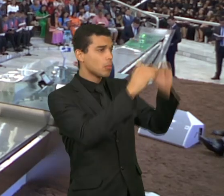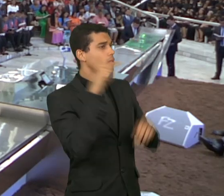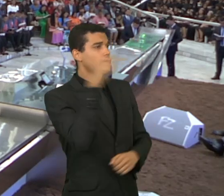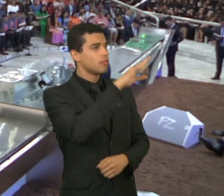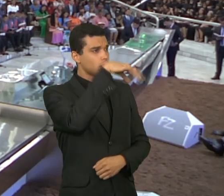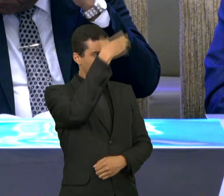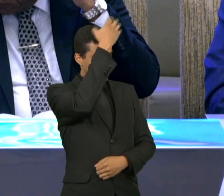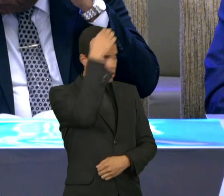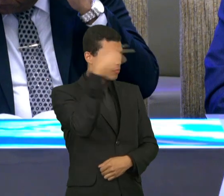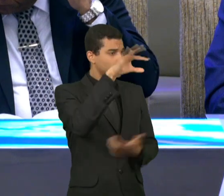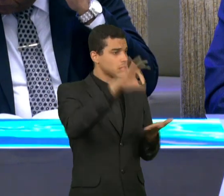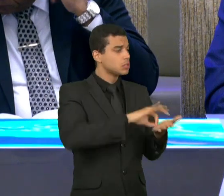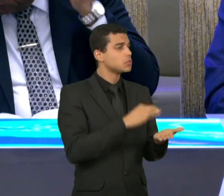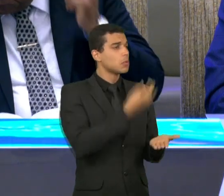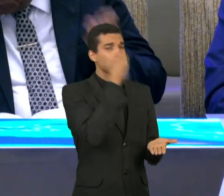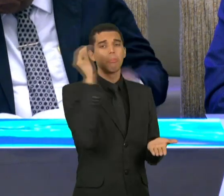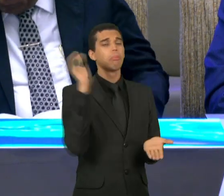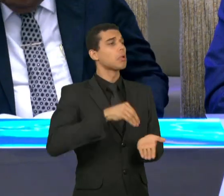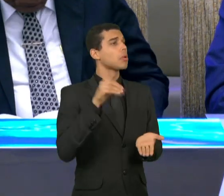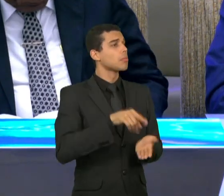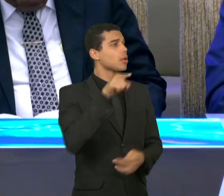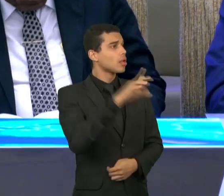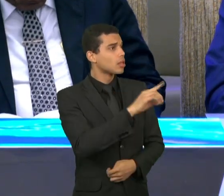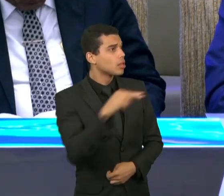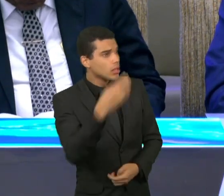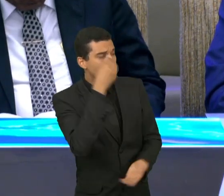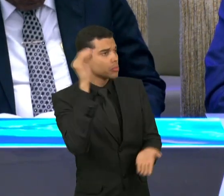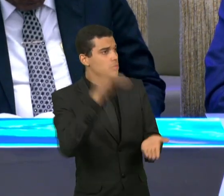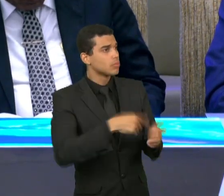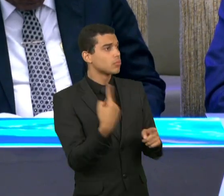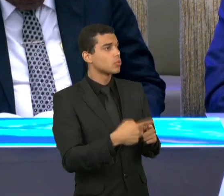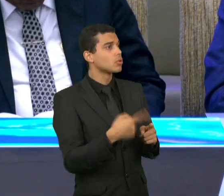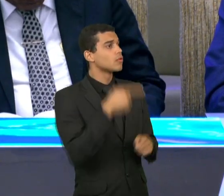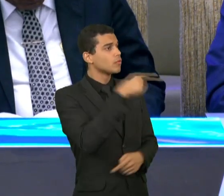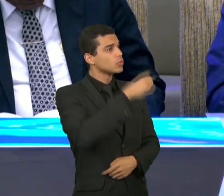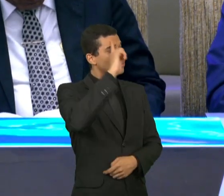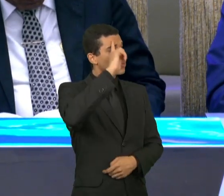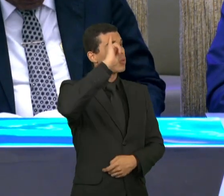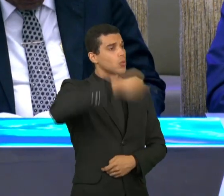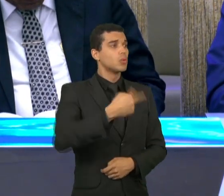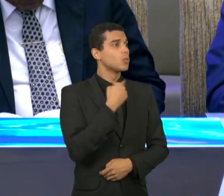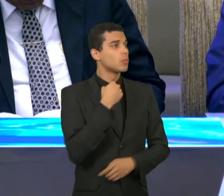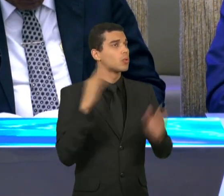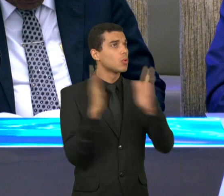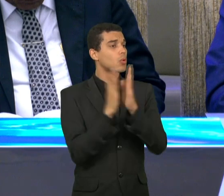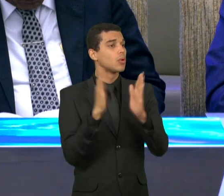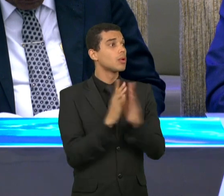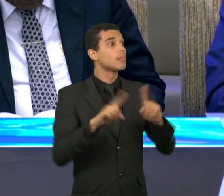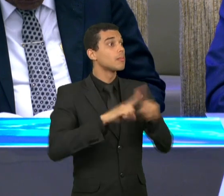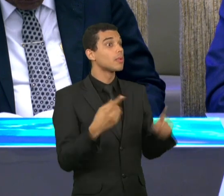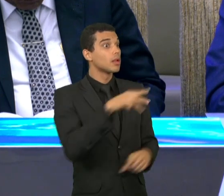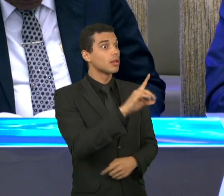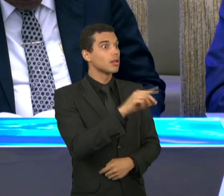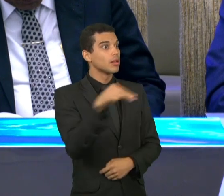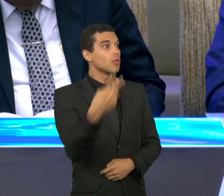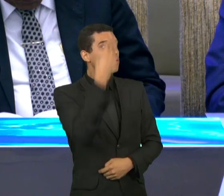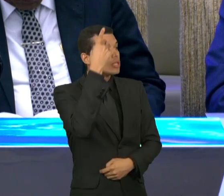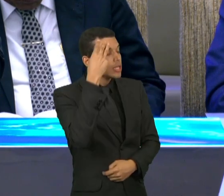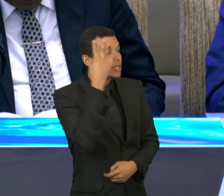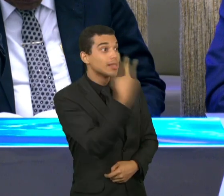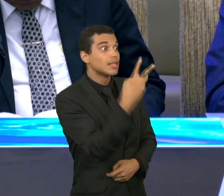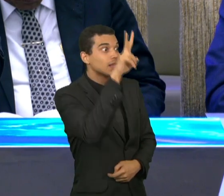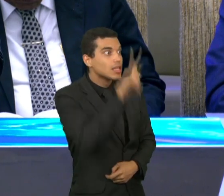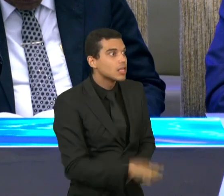nem do edito que assinaste antes, três vezes por dia faz a sua oração. Ouvido então o rei o